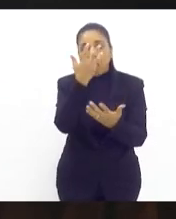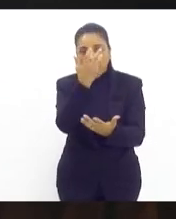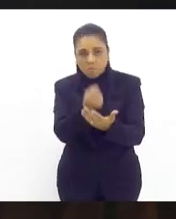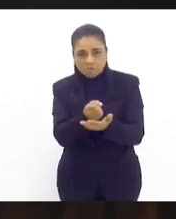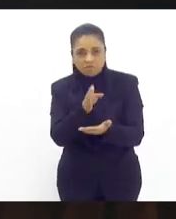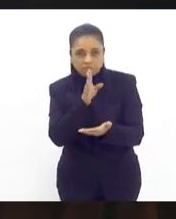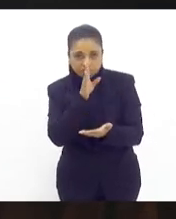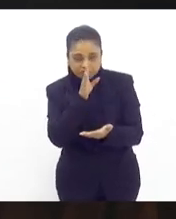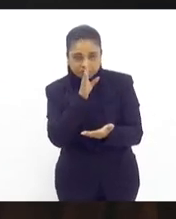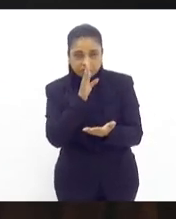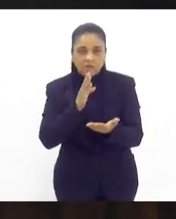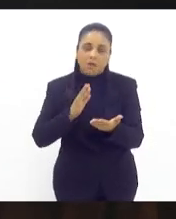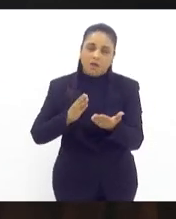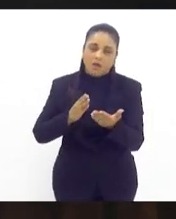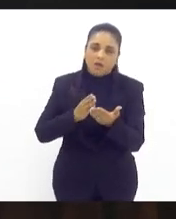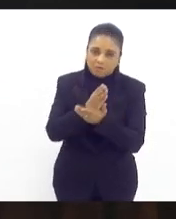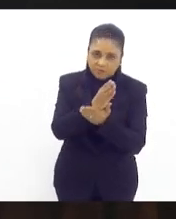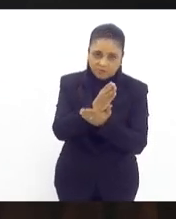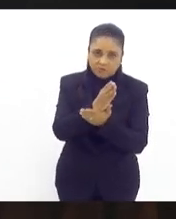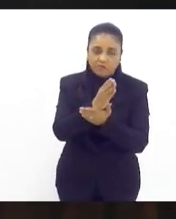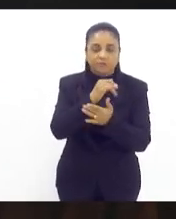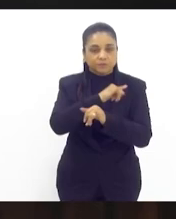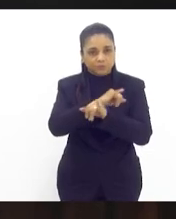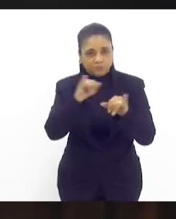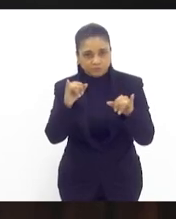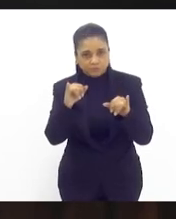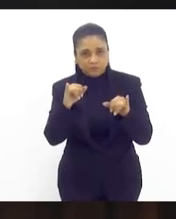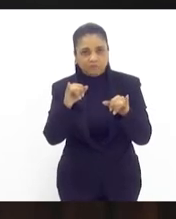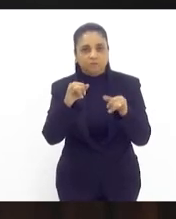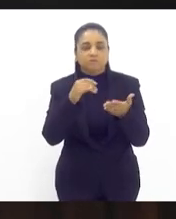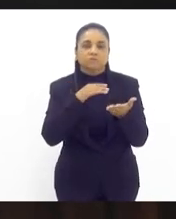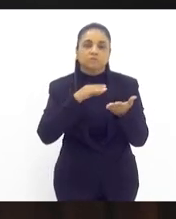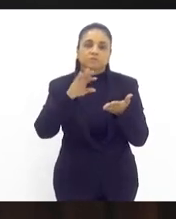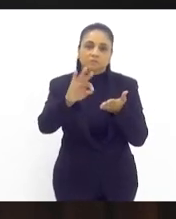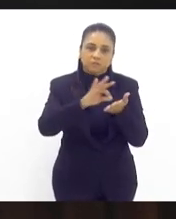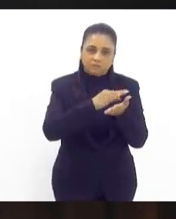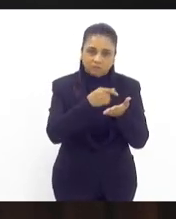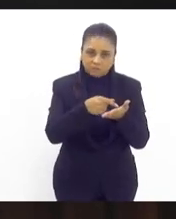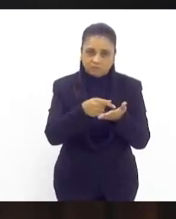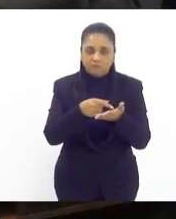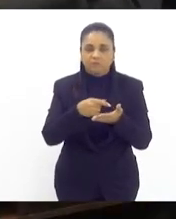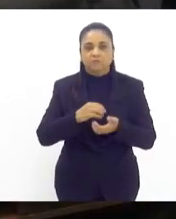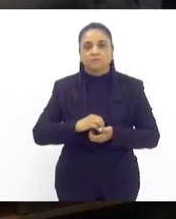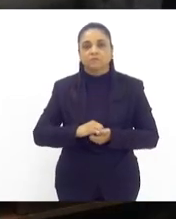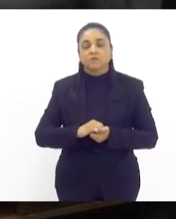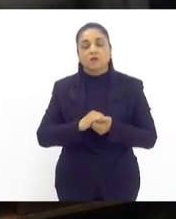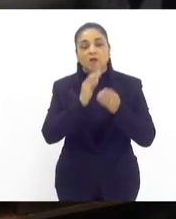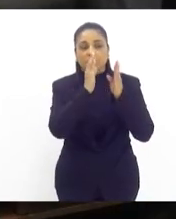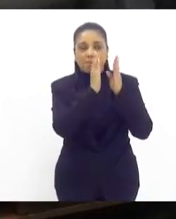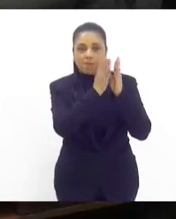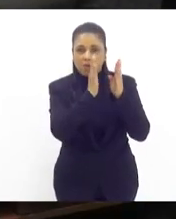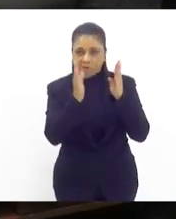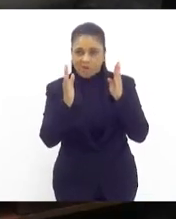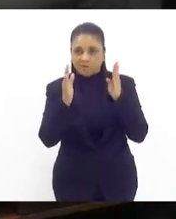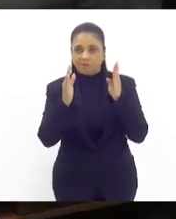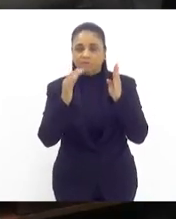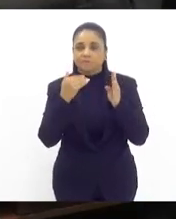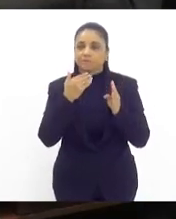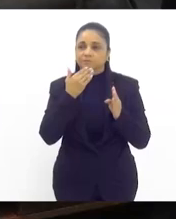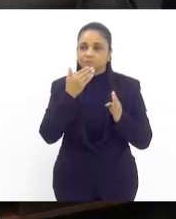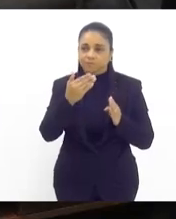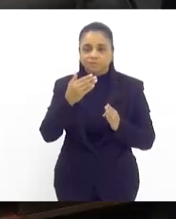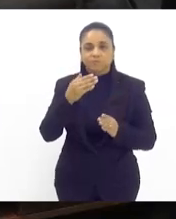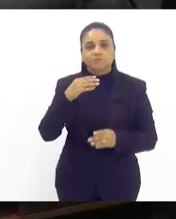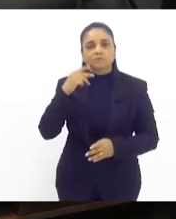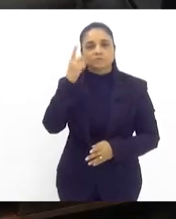permaneça Como estão aprovado anuncio vai a publicação por favor pela Deputado